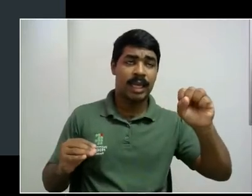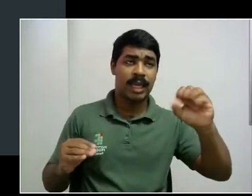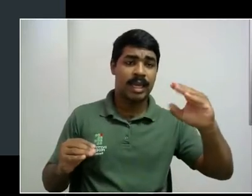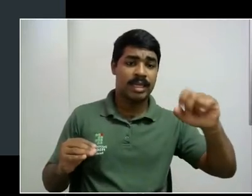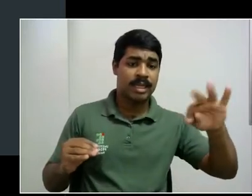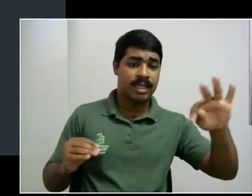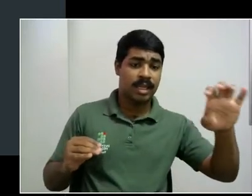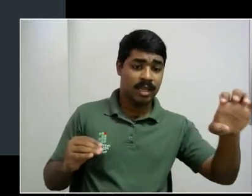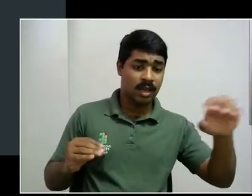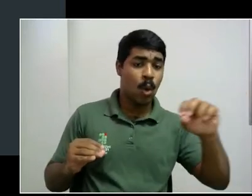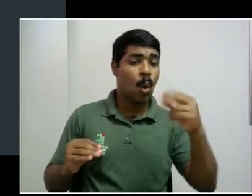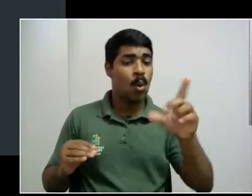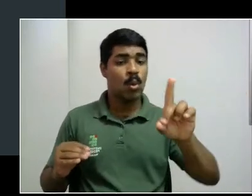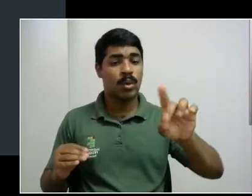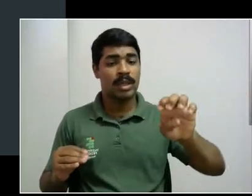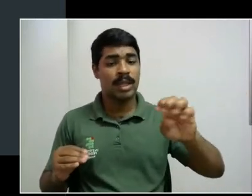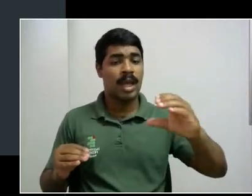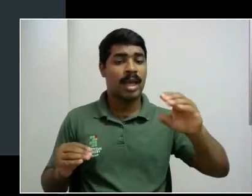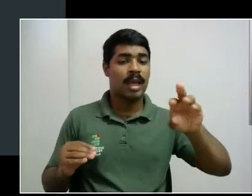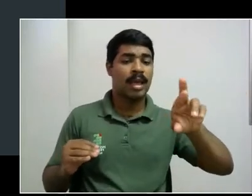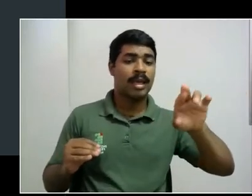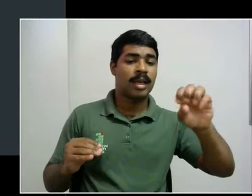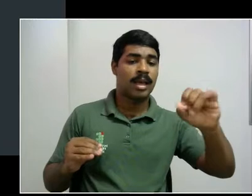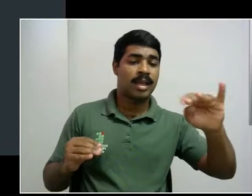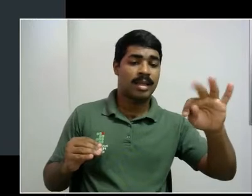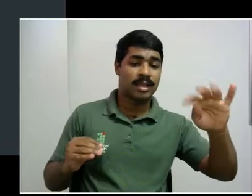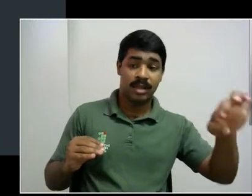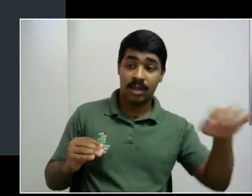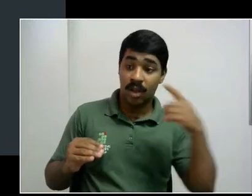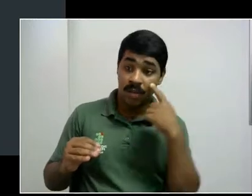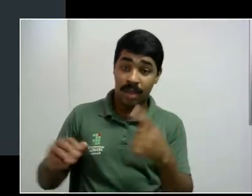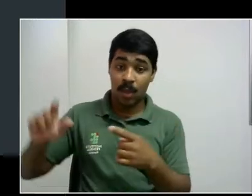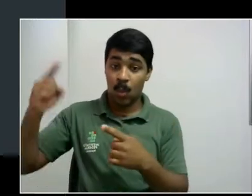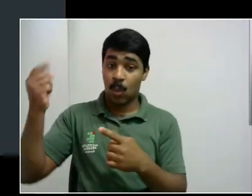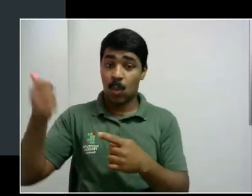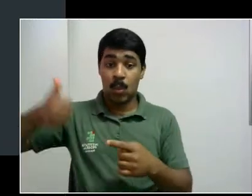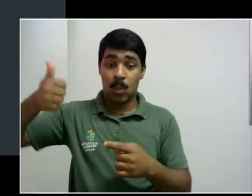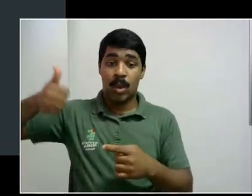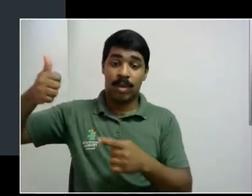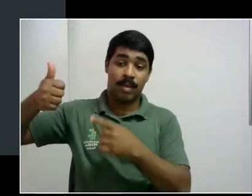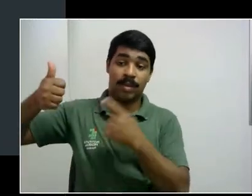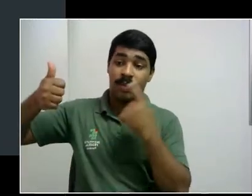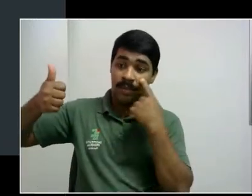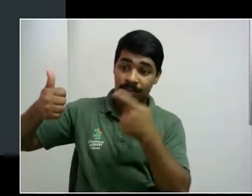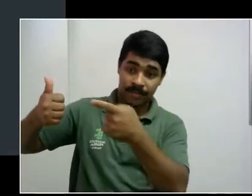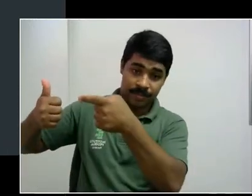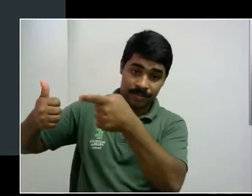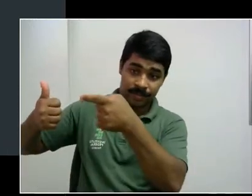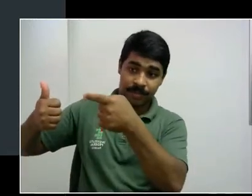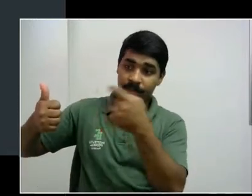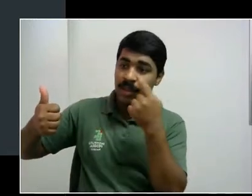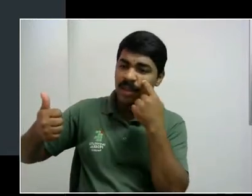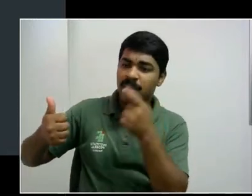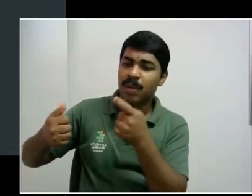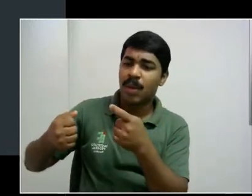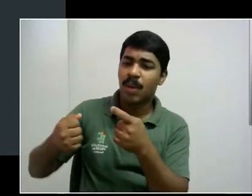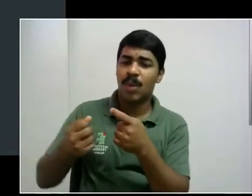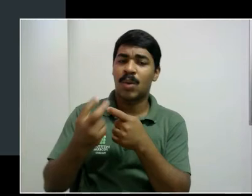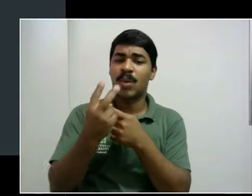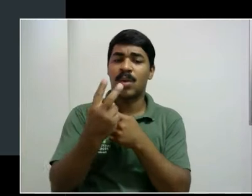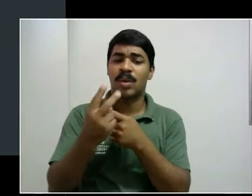mais 4. Essa função ela é crescente ou decrescente? Então, primeiro, você tem que olhar para o valor do coeficiente angular dessa função. Quem é